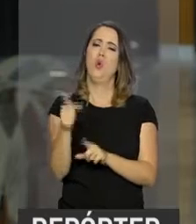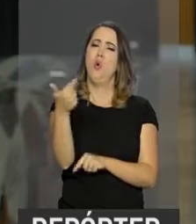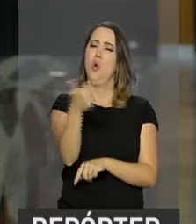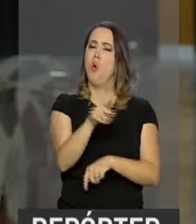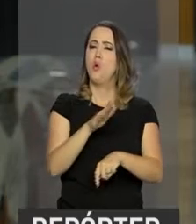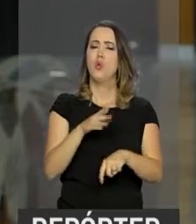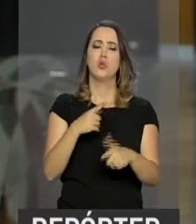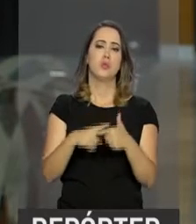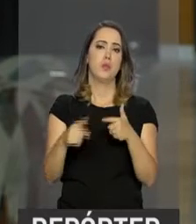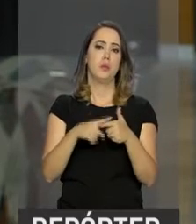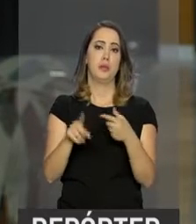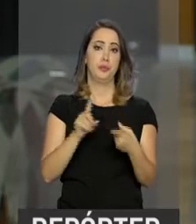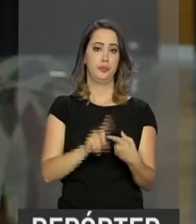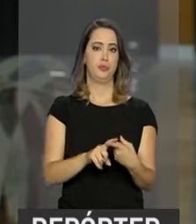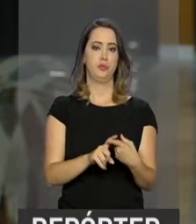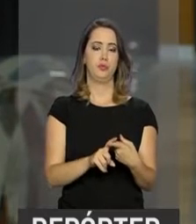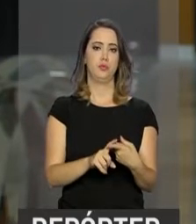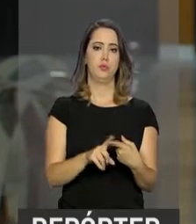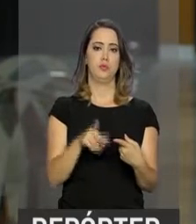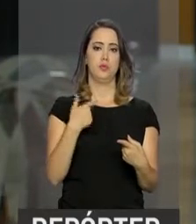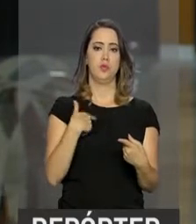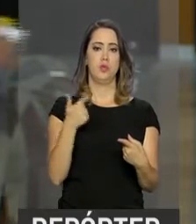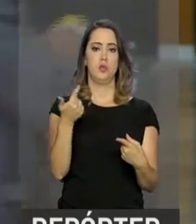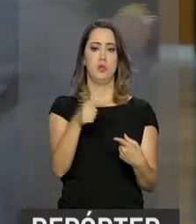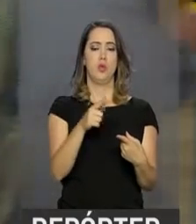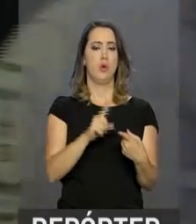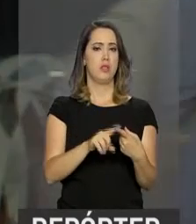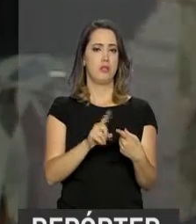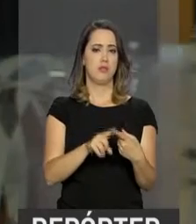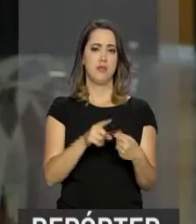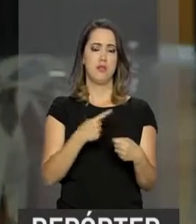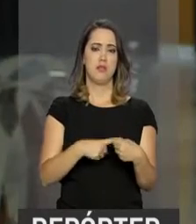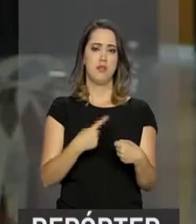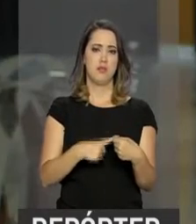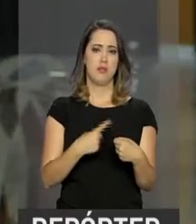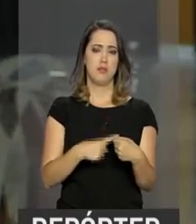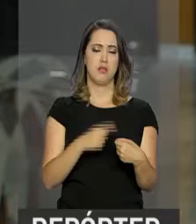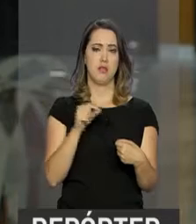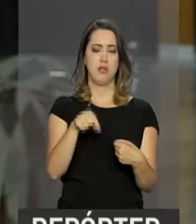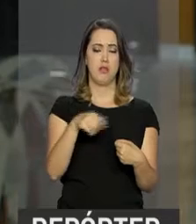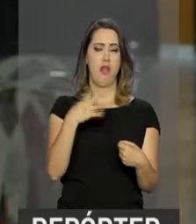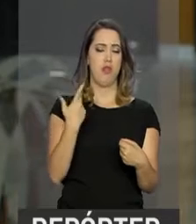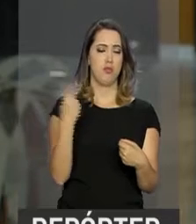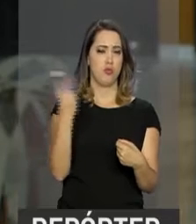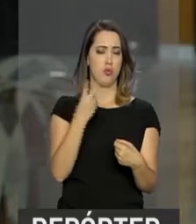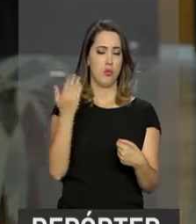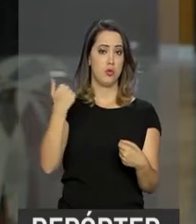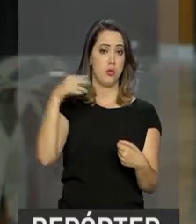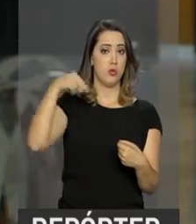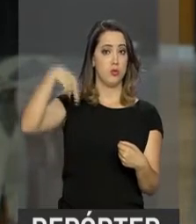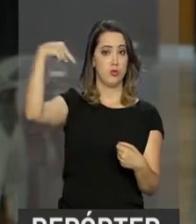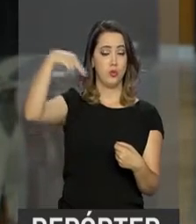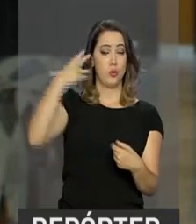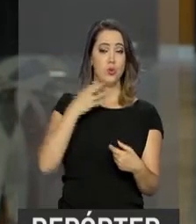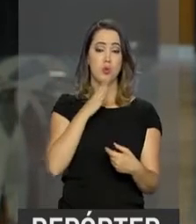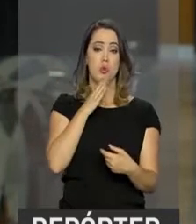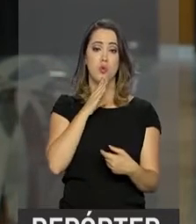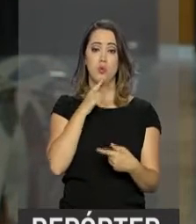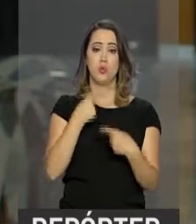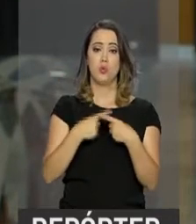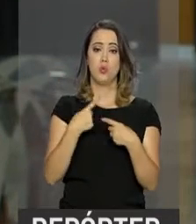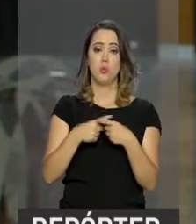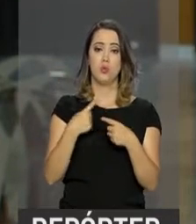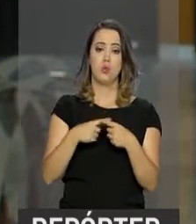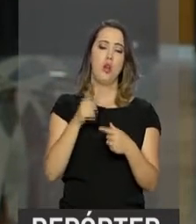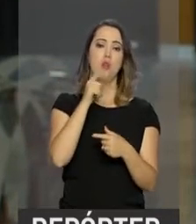Outras, por exemplo, como no caso de Guajará-Mirim, em Rondônia, e Manicoré, no Amazonas, o reconhecimento ocorreu por